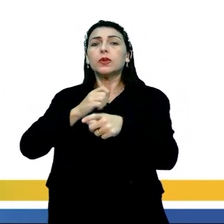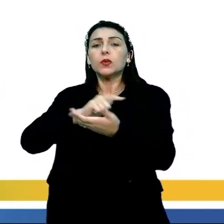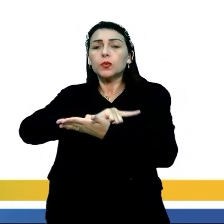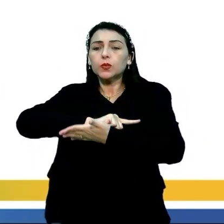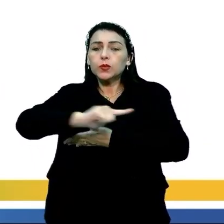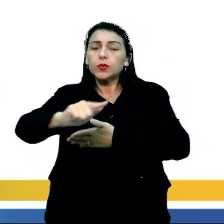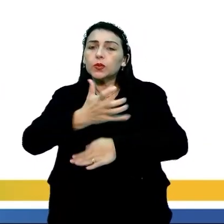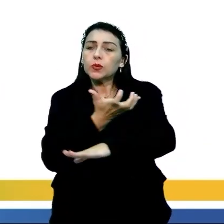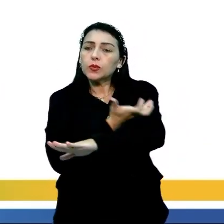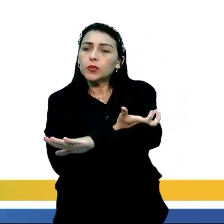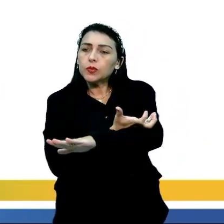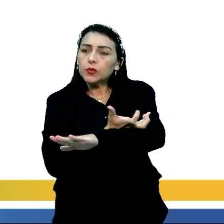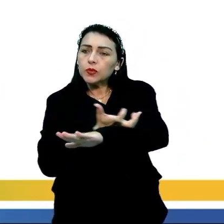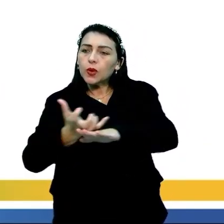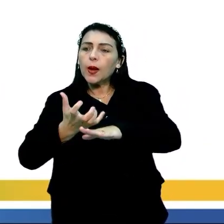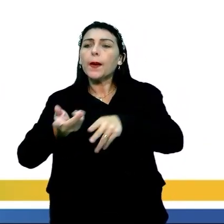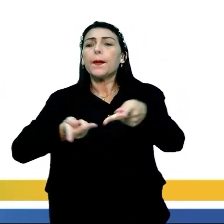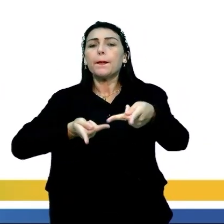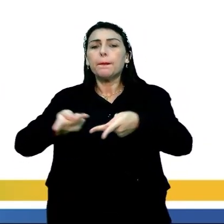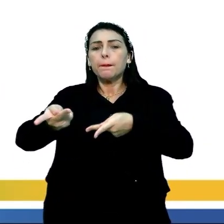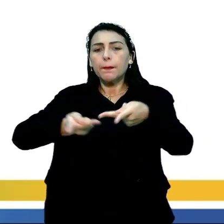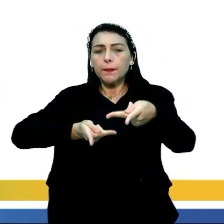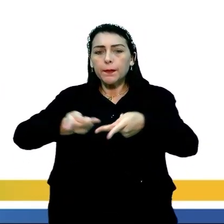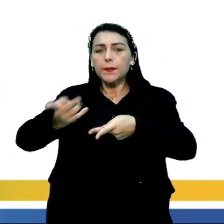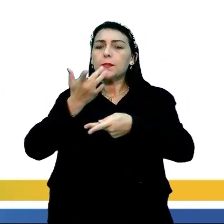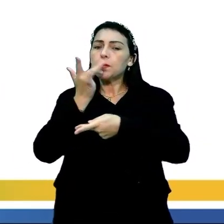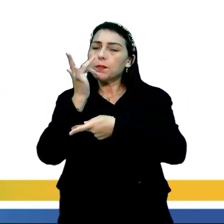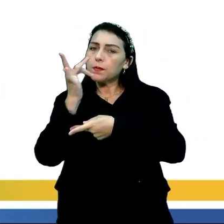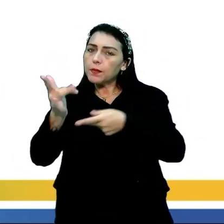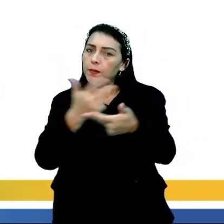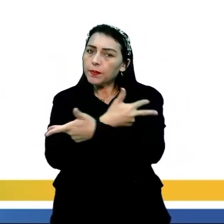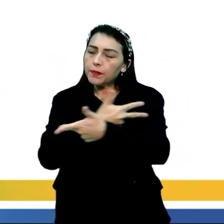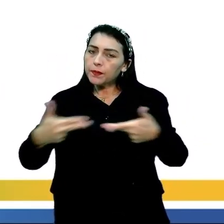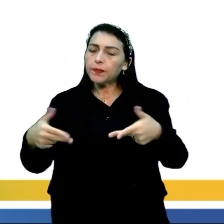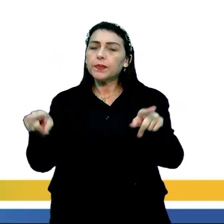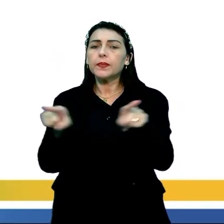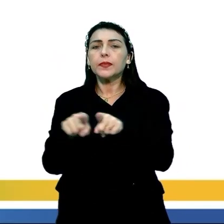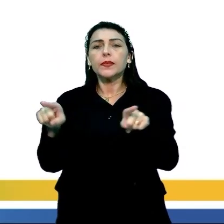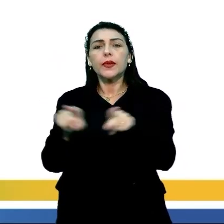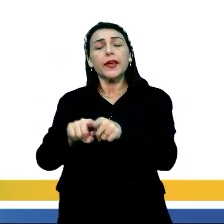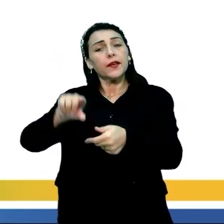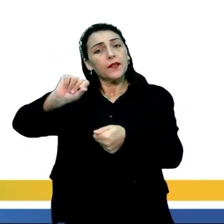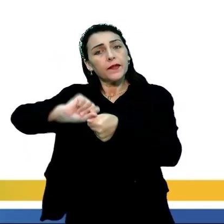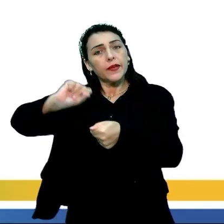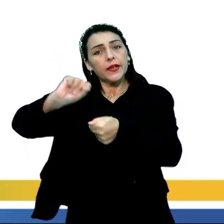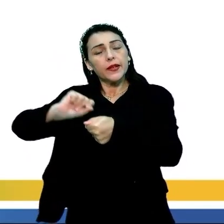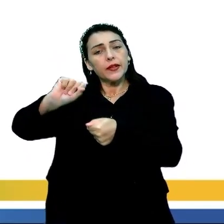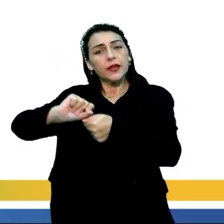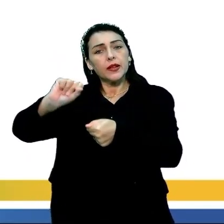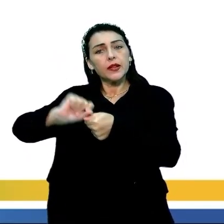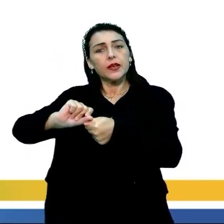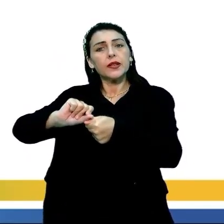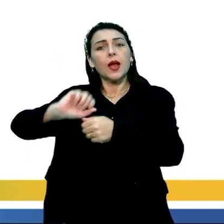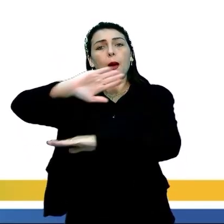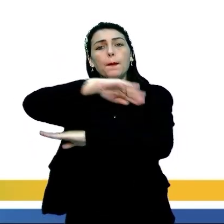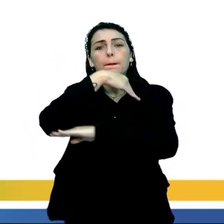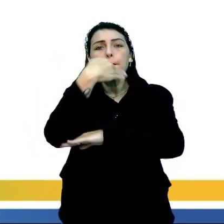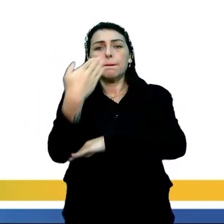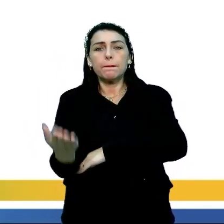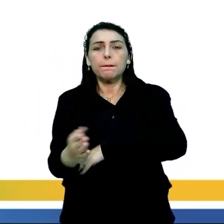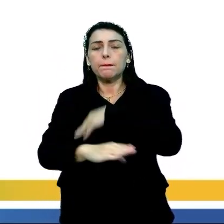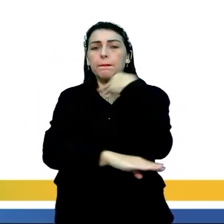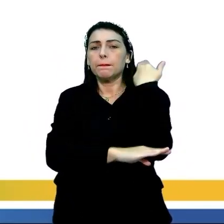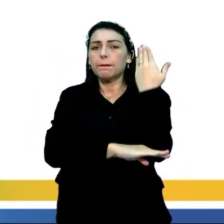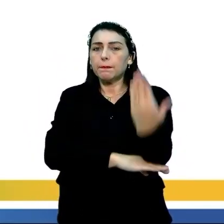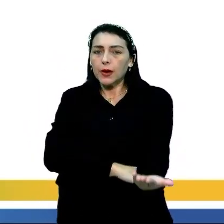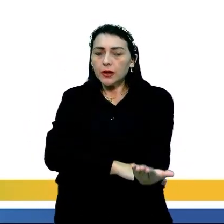pastagens, implantação de projetos de mineração e a realização de atividades madeireiras.